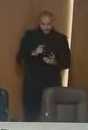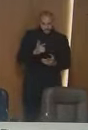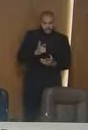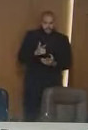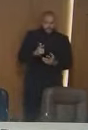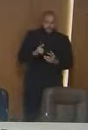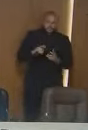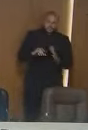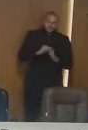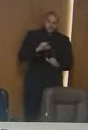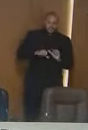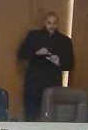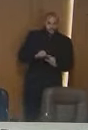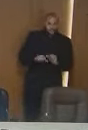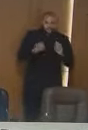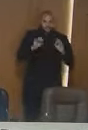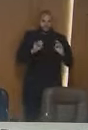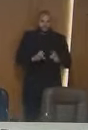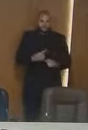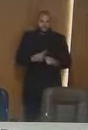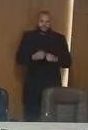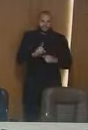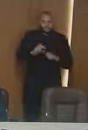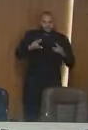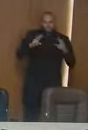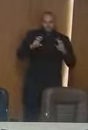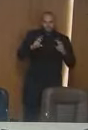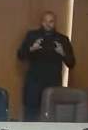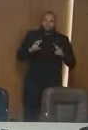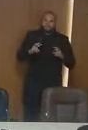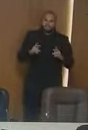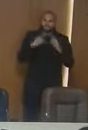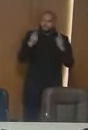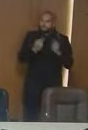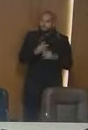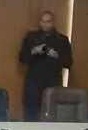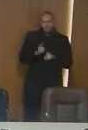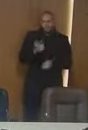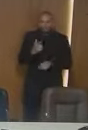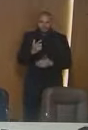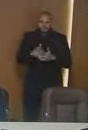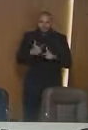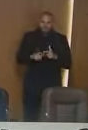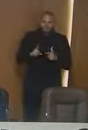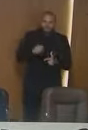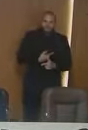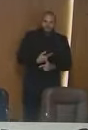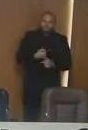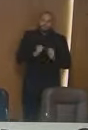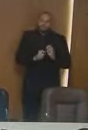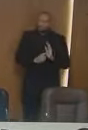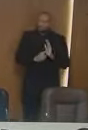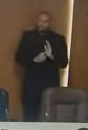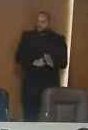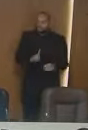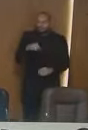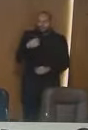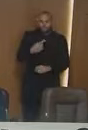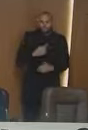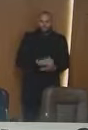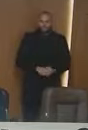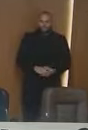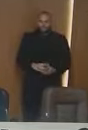emendas, né, porque não era assunto da reunião. Mas não tem nenhum problema, a gente levanta e traz o número. Não, eu não vou lhe dar